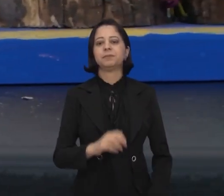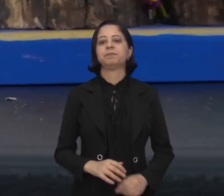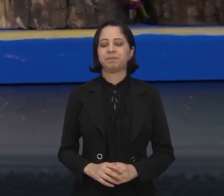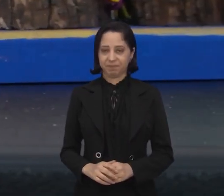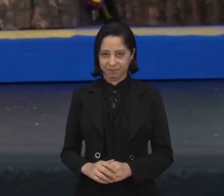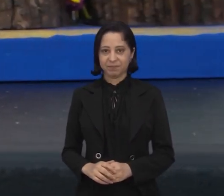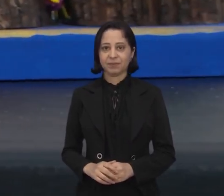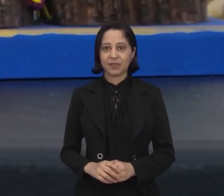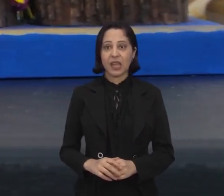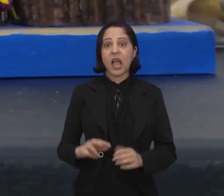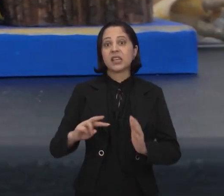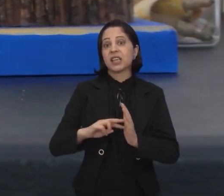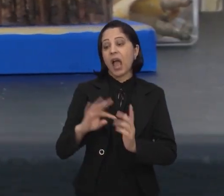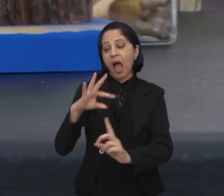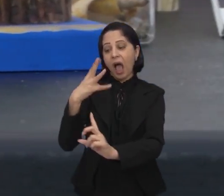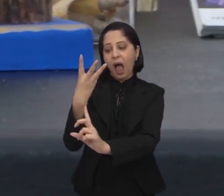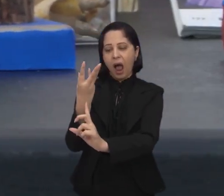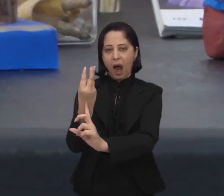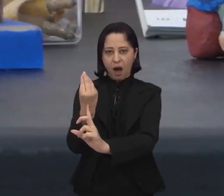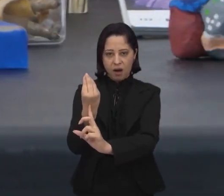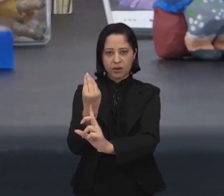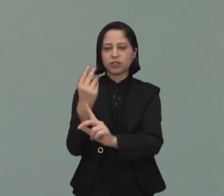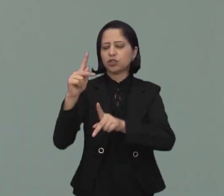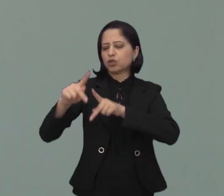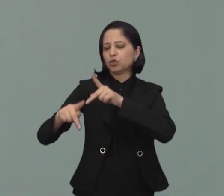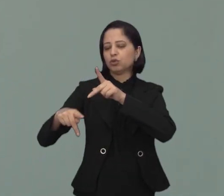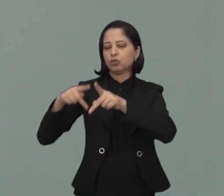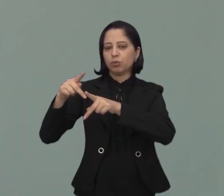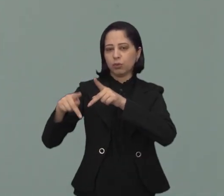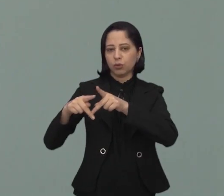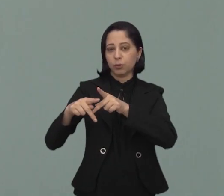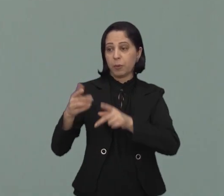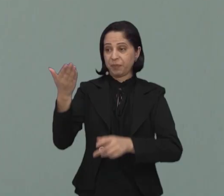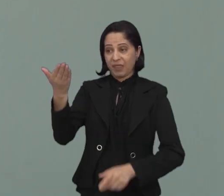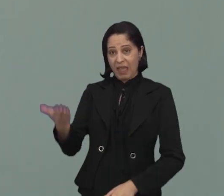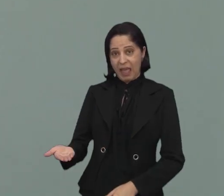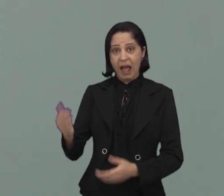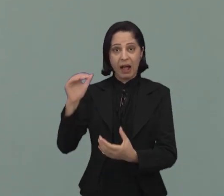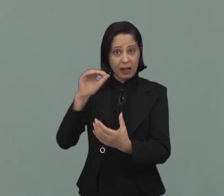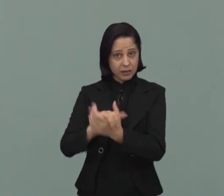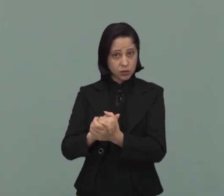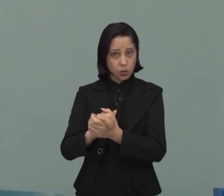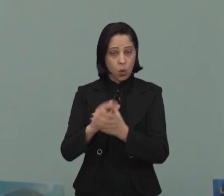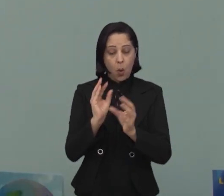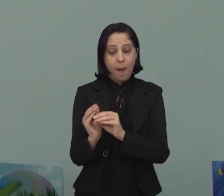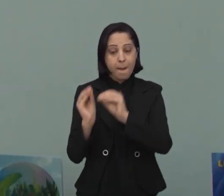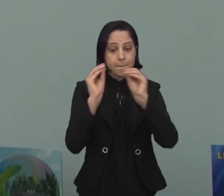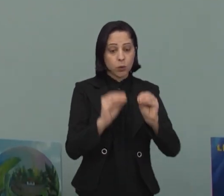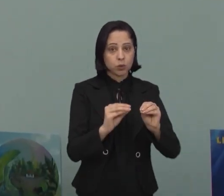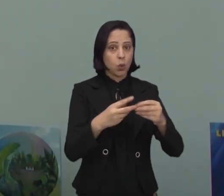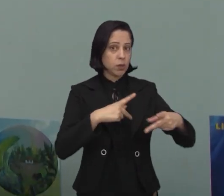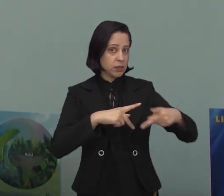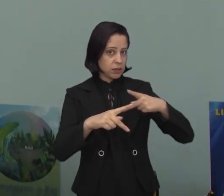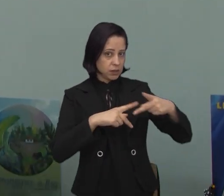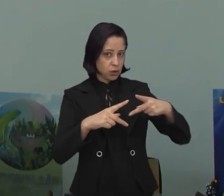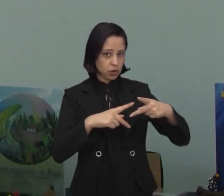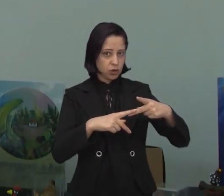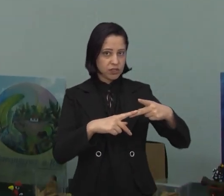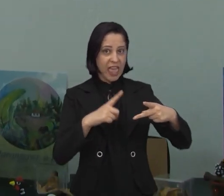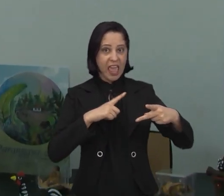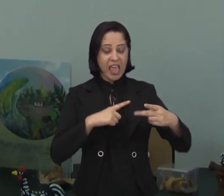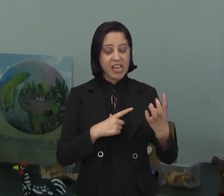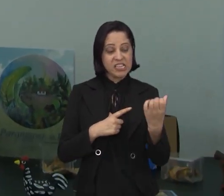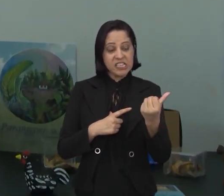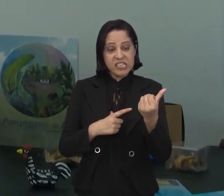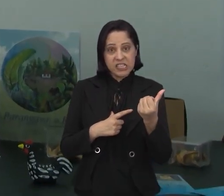uma trajetória ligada à arte popular. Lili se casou, veio para São José dos Campos, teve 6